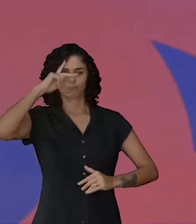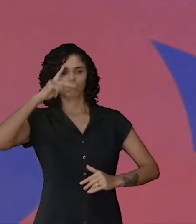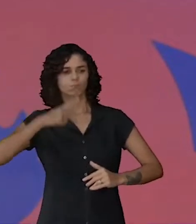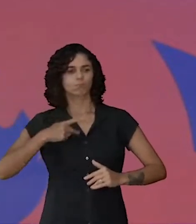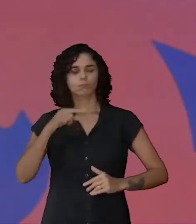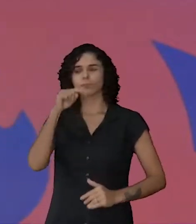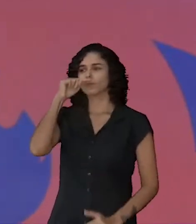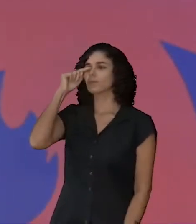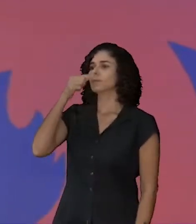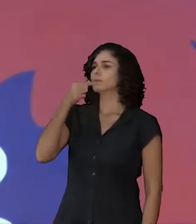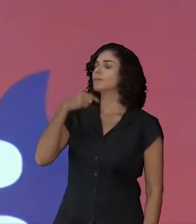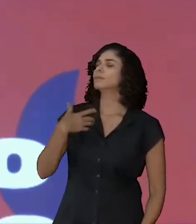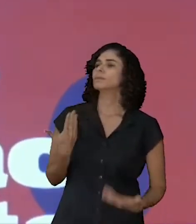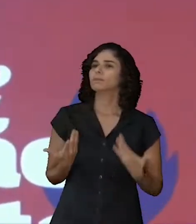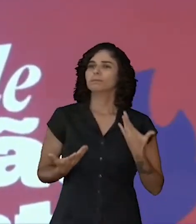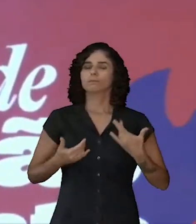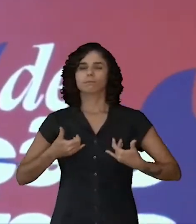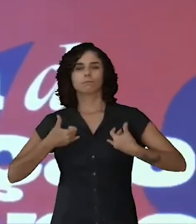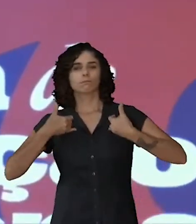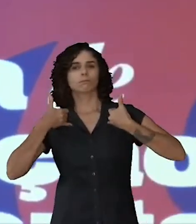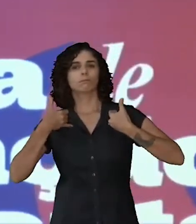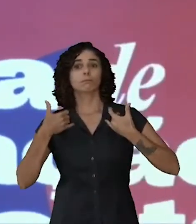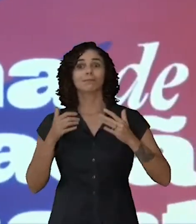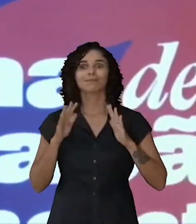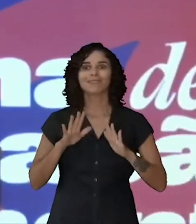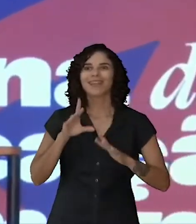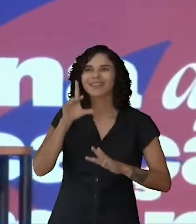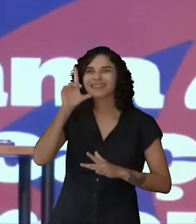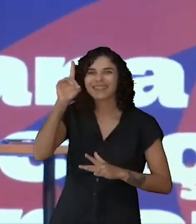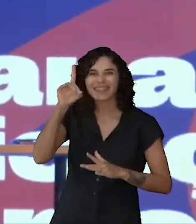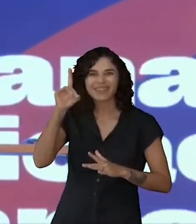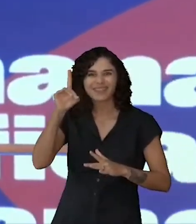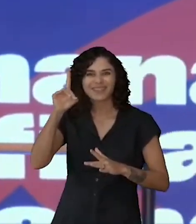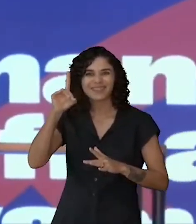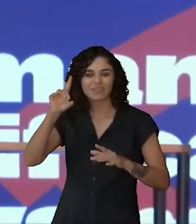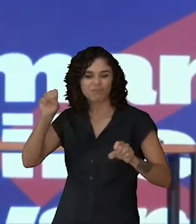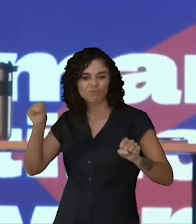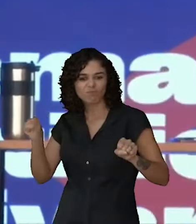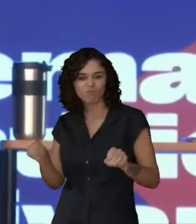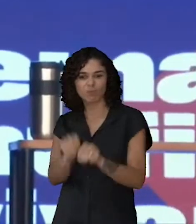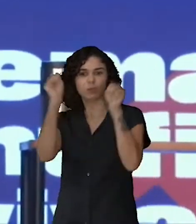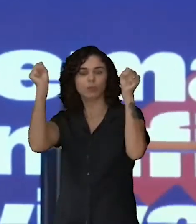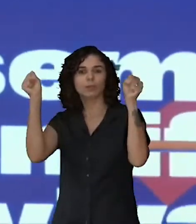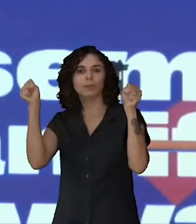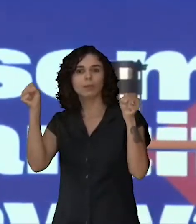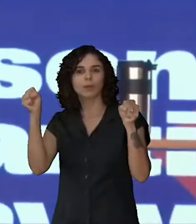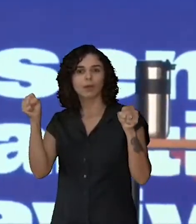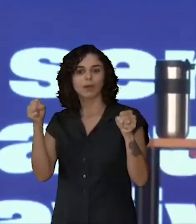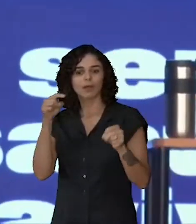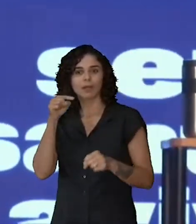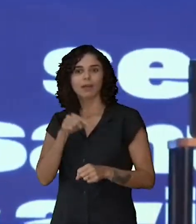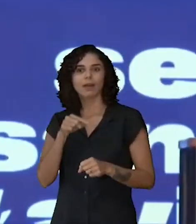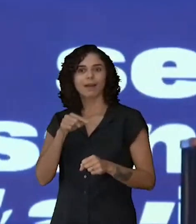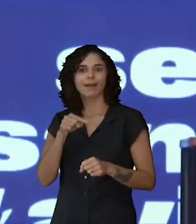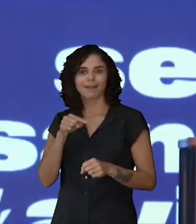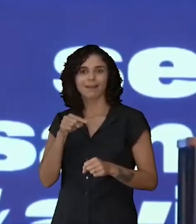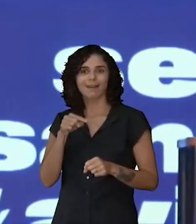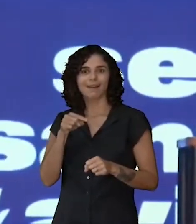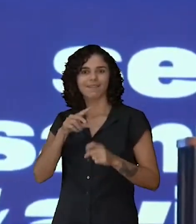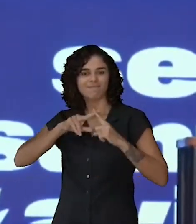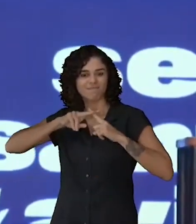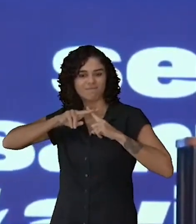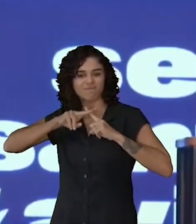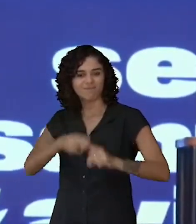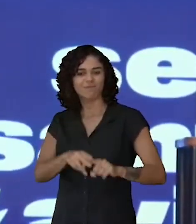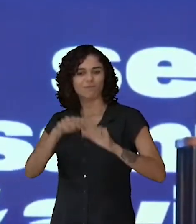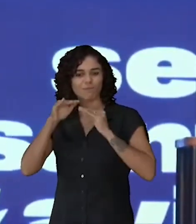arrogante, orgulhoso. E Deus quebrou ele de todas as maneiras possíveis. E ele tinha uma vida